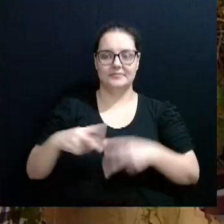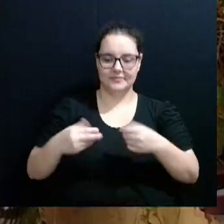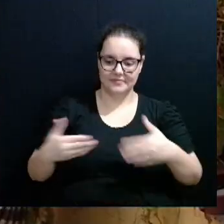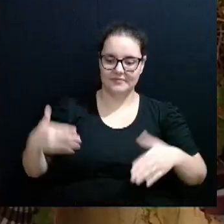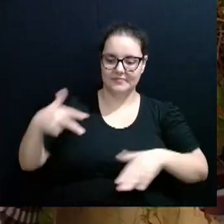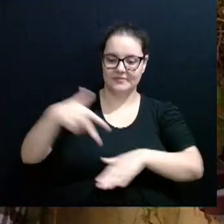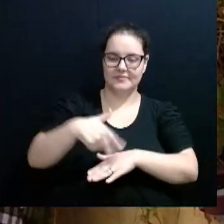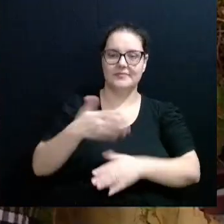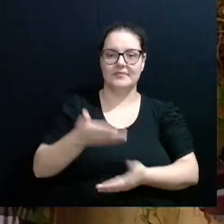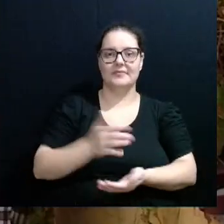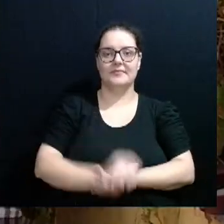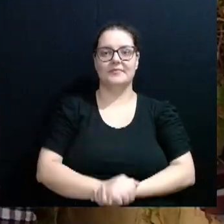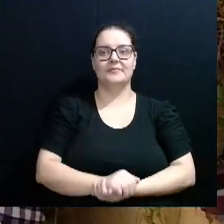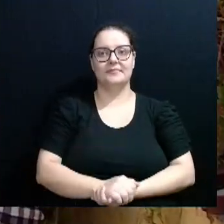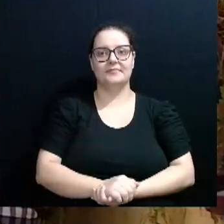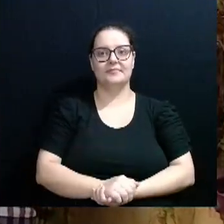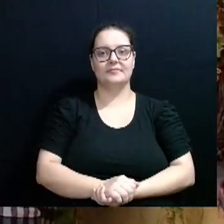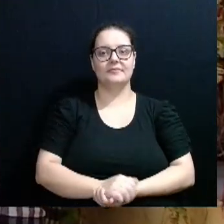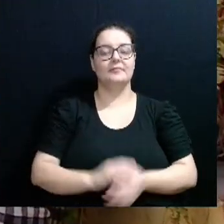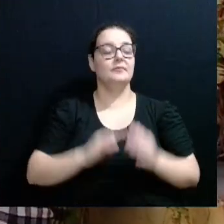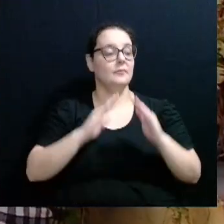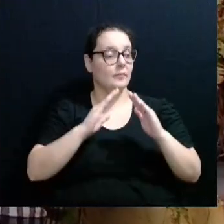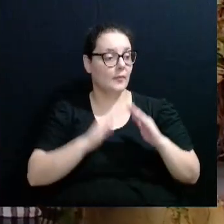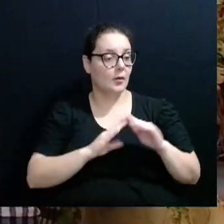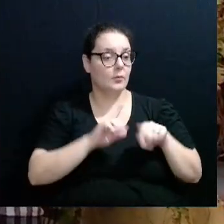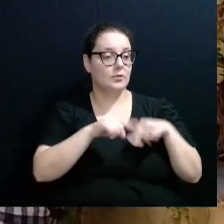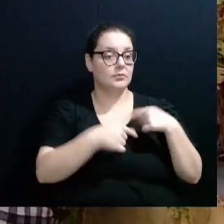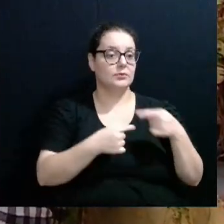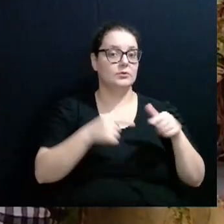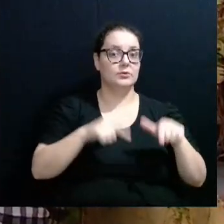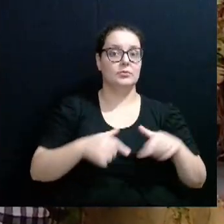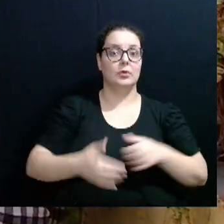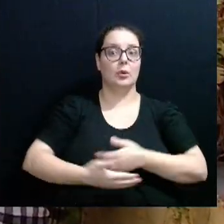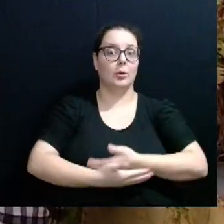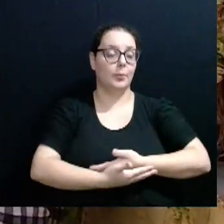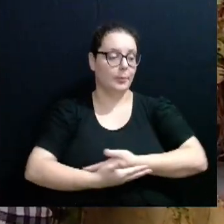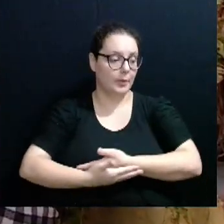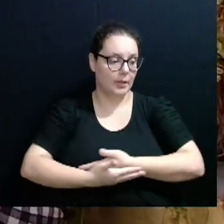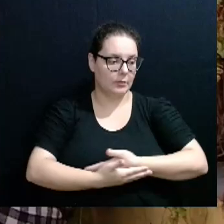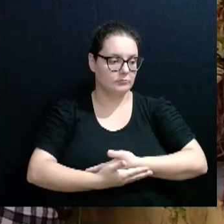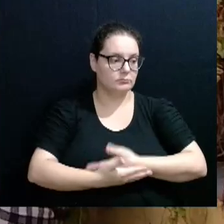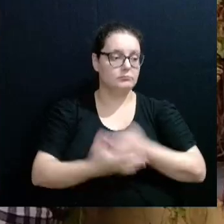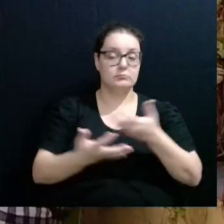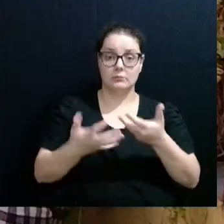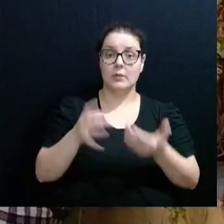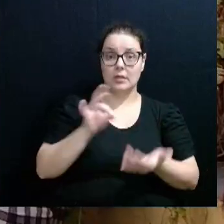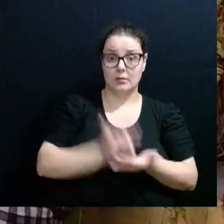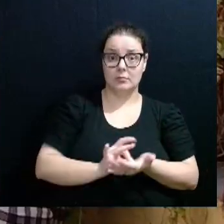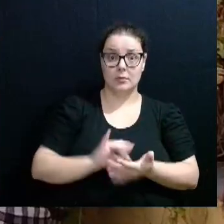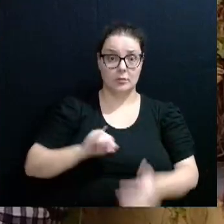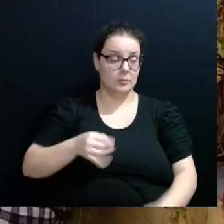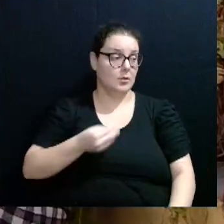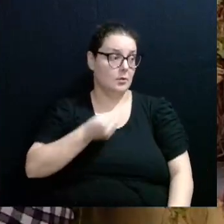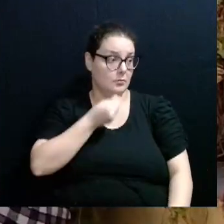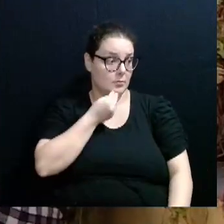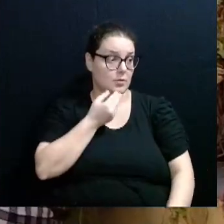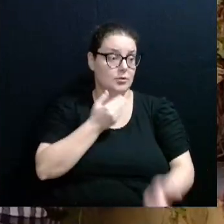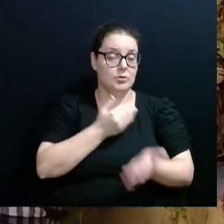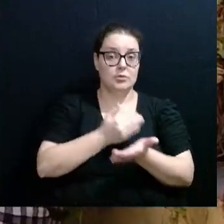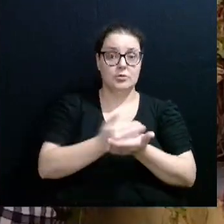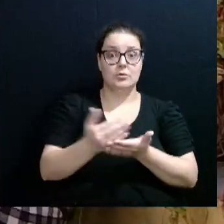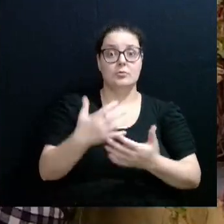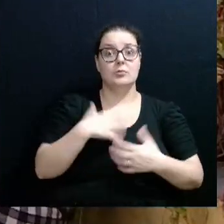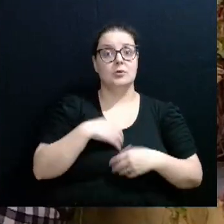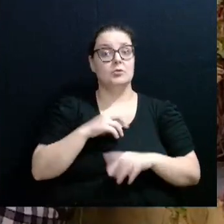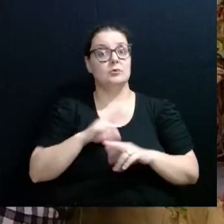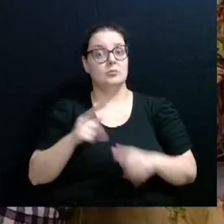aí, você morava nesse outro lugar com seu bebê e você queria realmente ter uma oportunidade de começar de uma forma diferente. Aqui